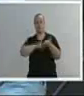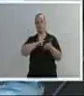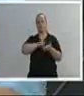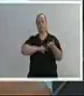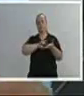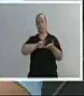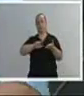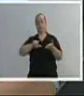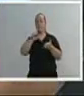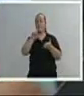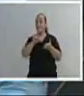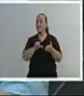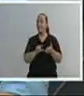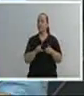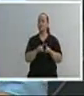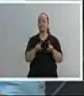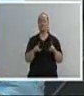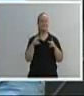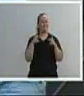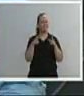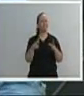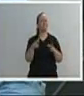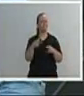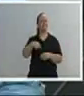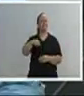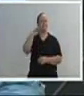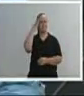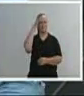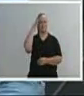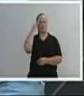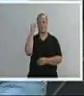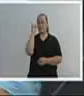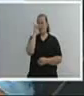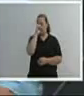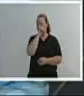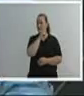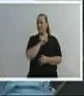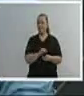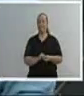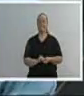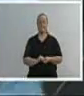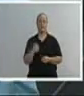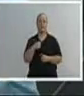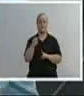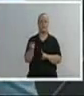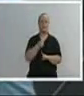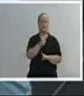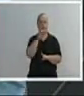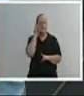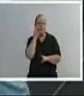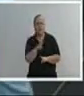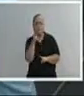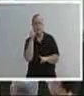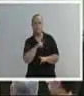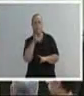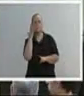Mas mesmo assim, a gente sabe que é difícil e, olha, tem que estar lá para saber o que, que é. Seria isso,